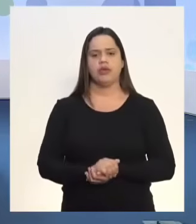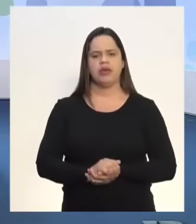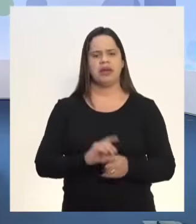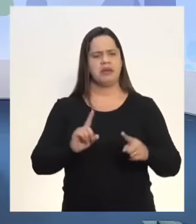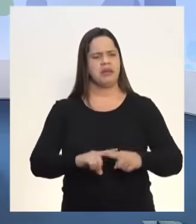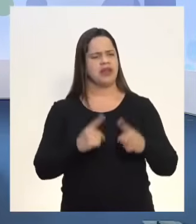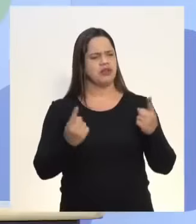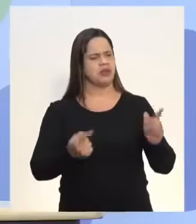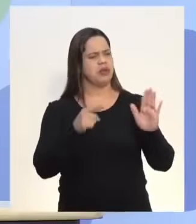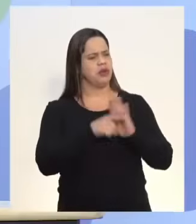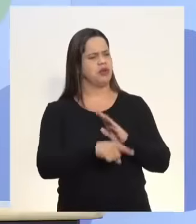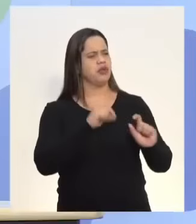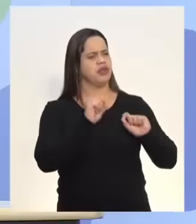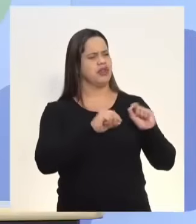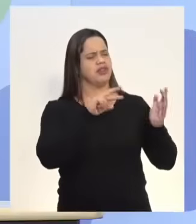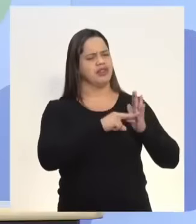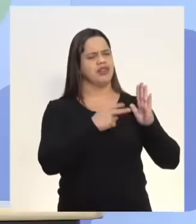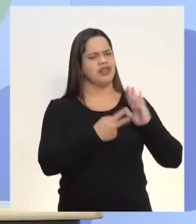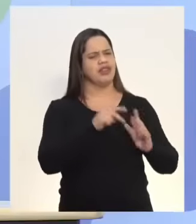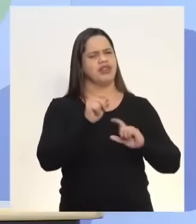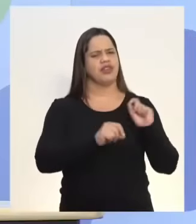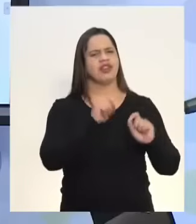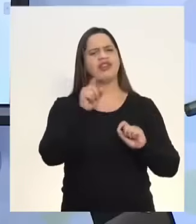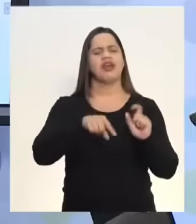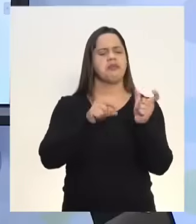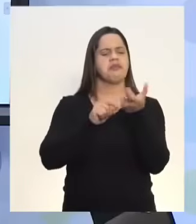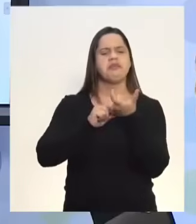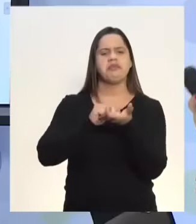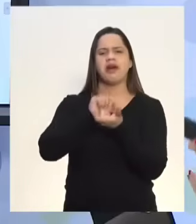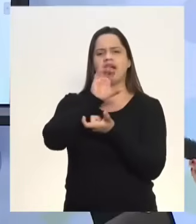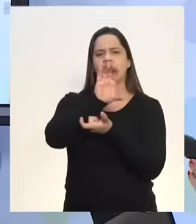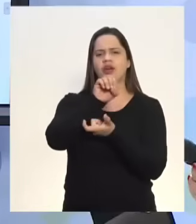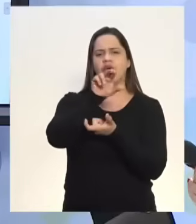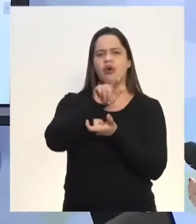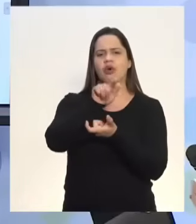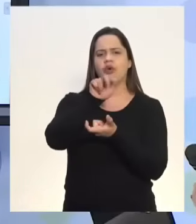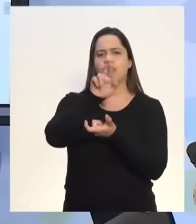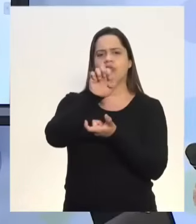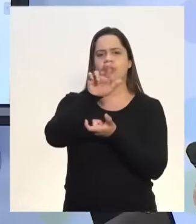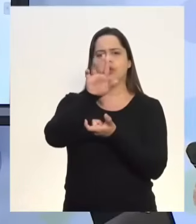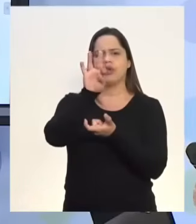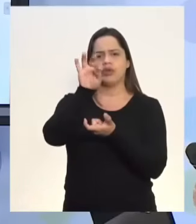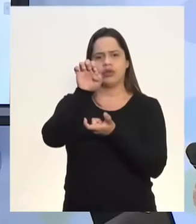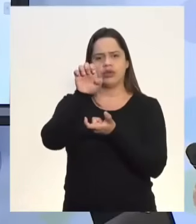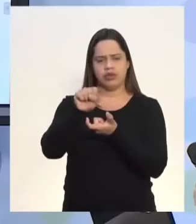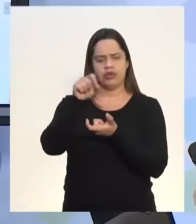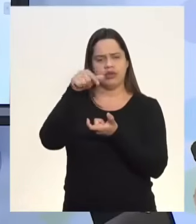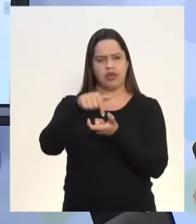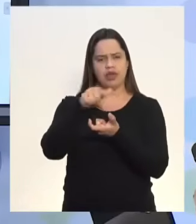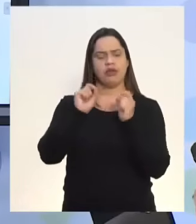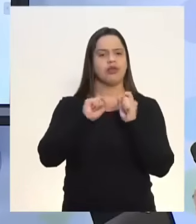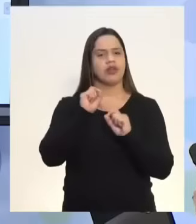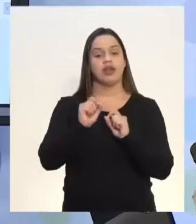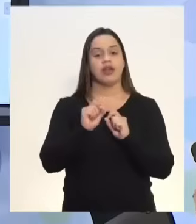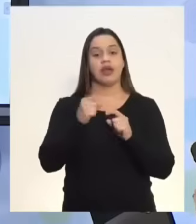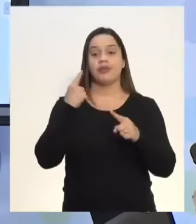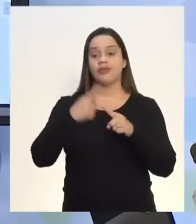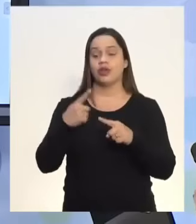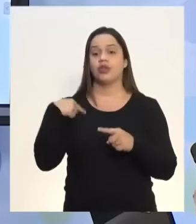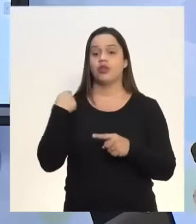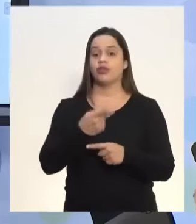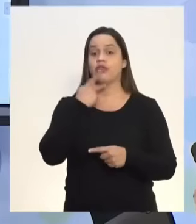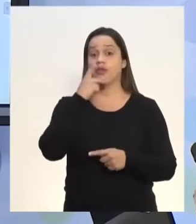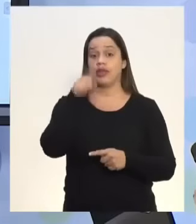mesmo congruente? Eu acho que vai ter gente que vai perguntar. Vamos lá. Congruentes são coisas que geralmente nós chamamos na matemática de igual,